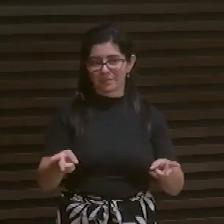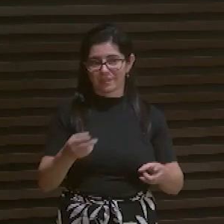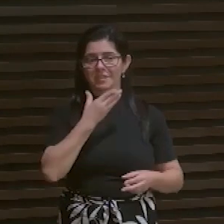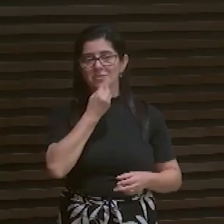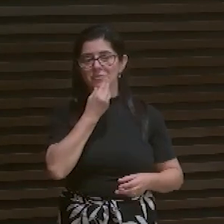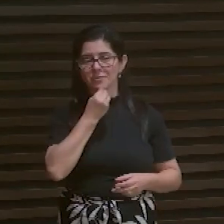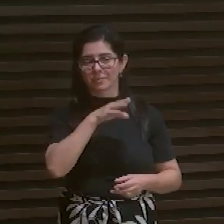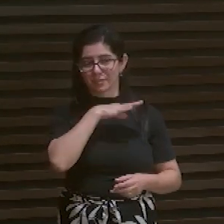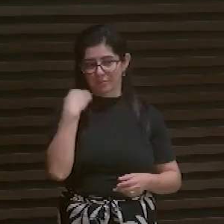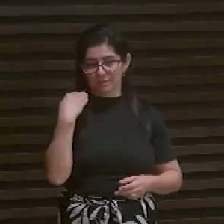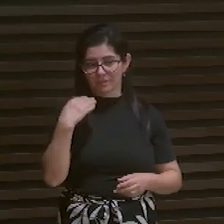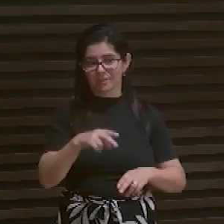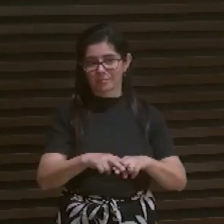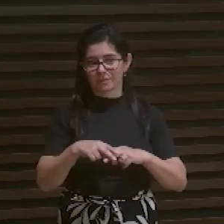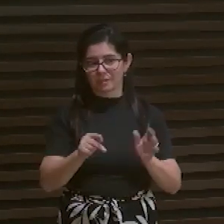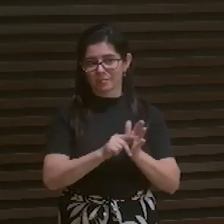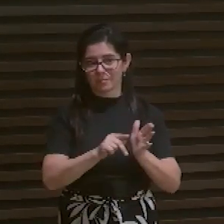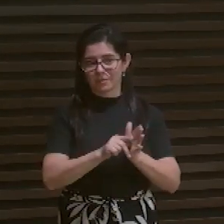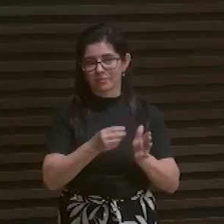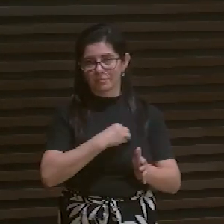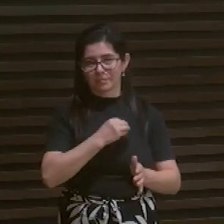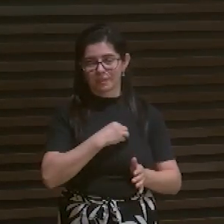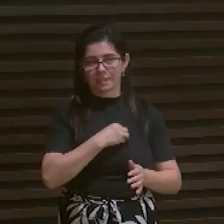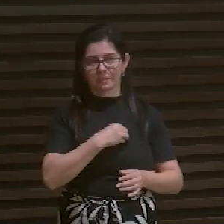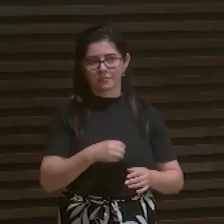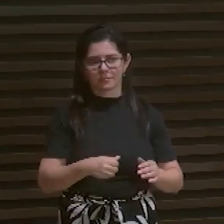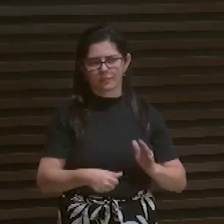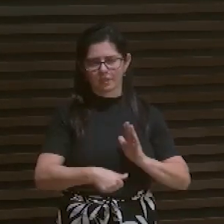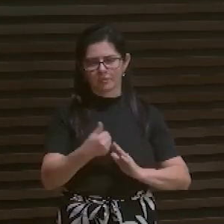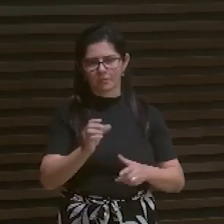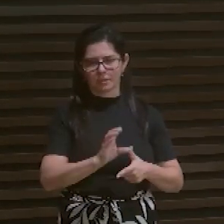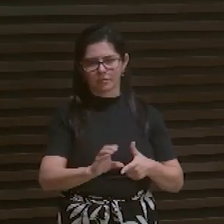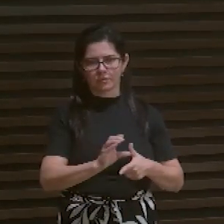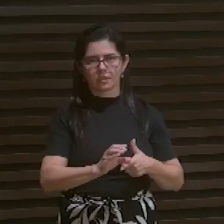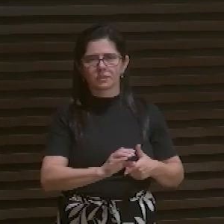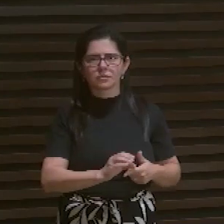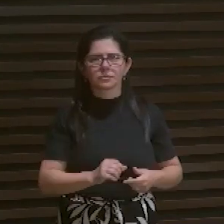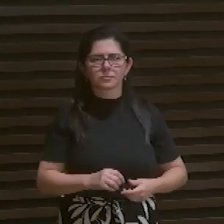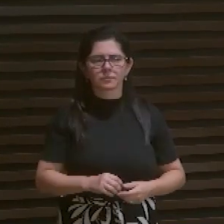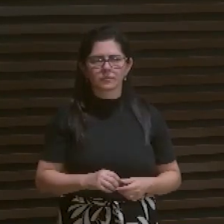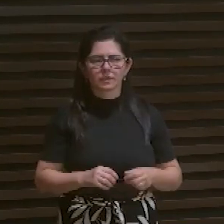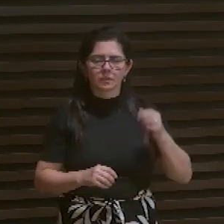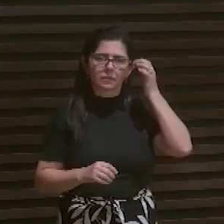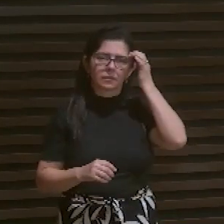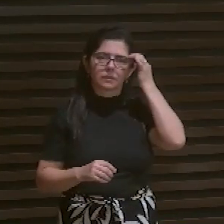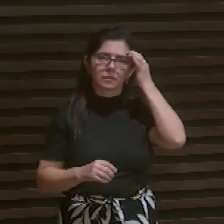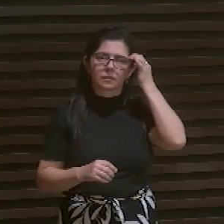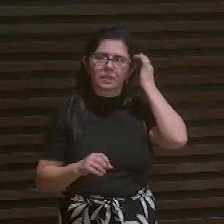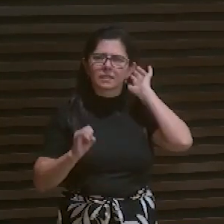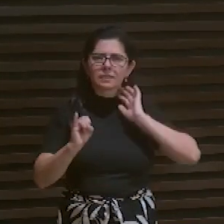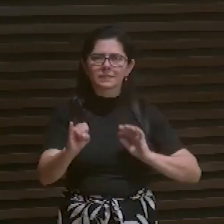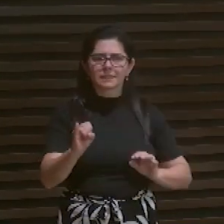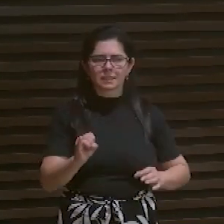já derramado na cruz. Vamos ler, 1 Coríntios 3,15 fala: se o que alguém construiu se queimar,